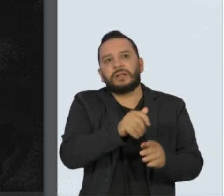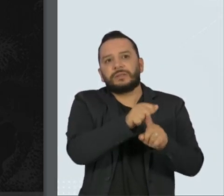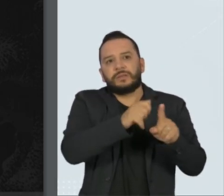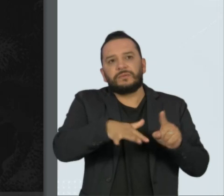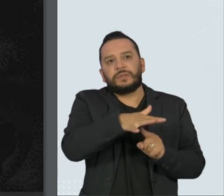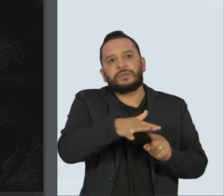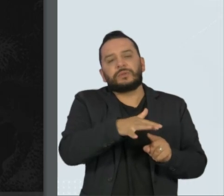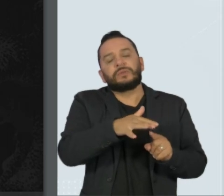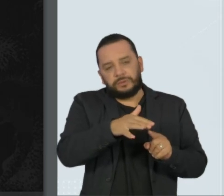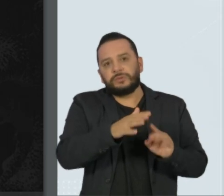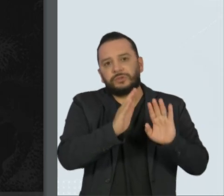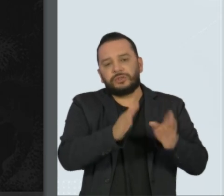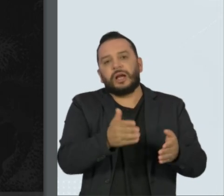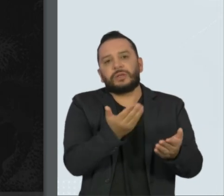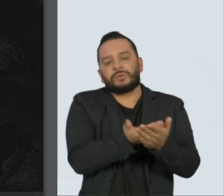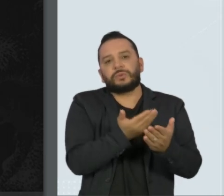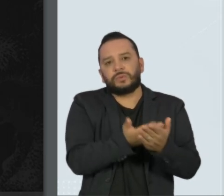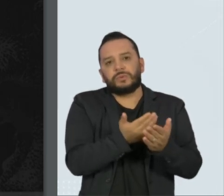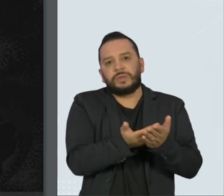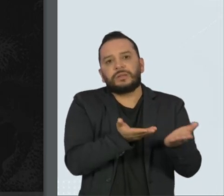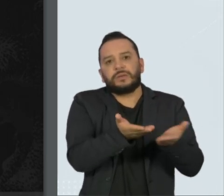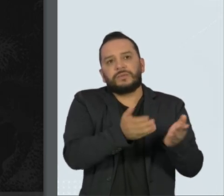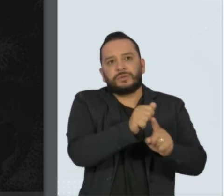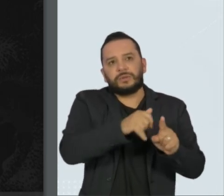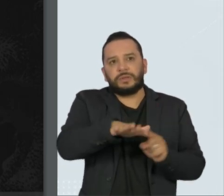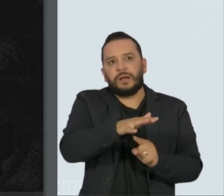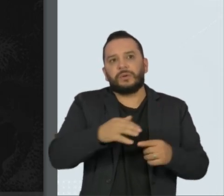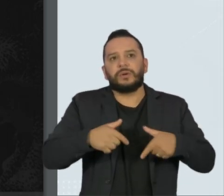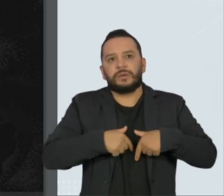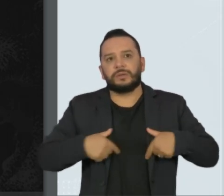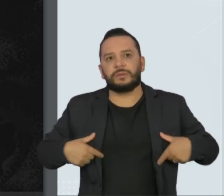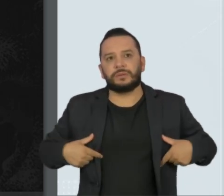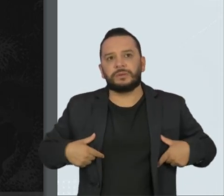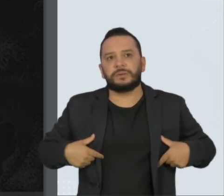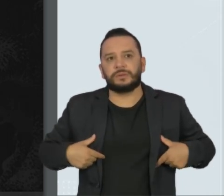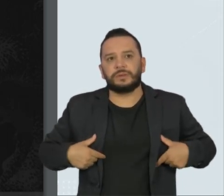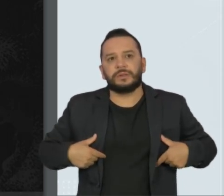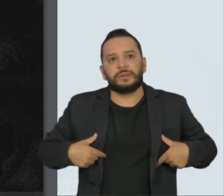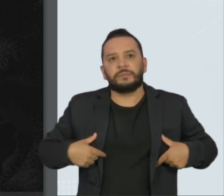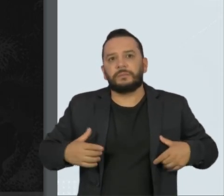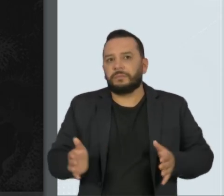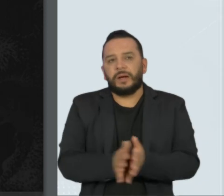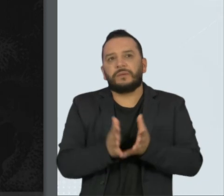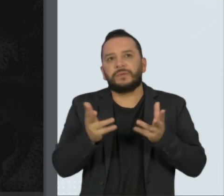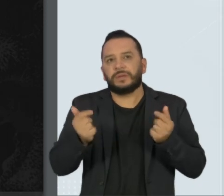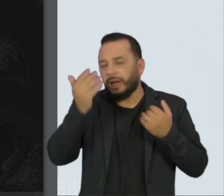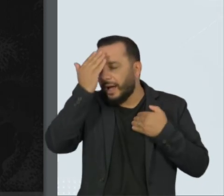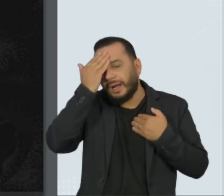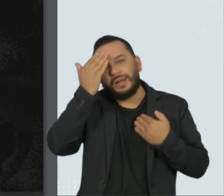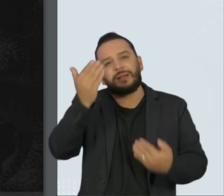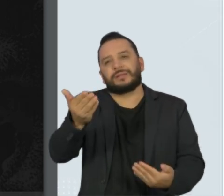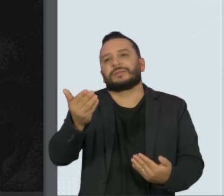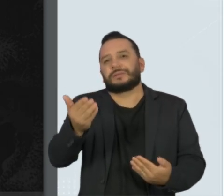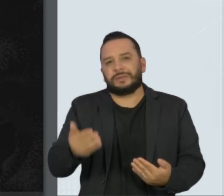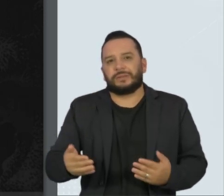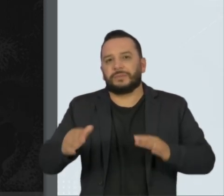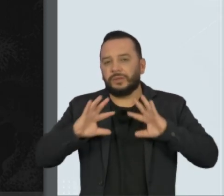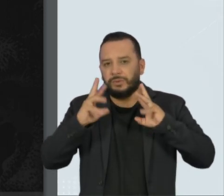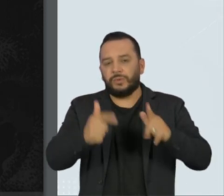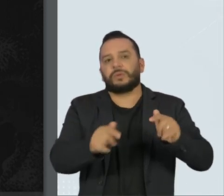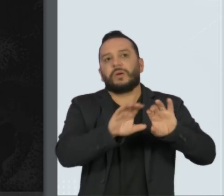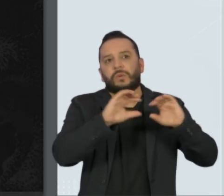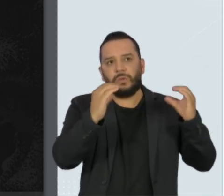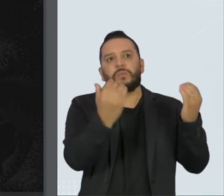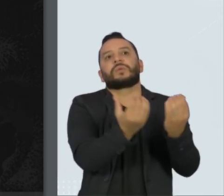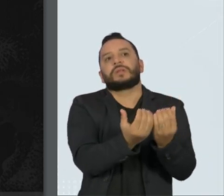maravilhosa. E agradecemos desde já a toda a comunidade que estava presente e